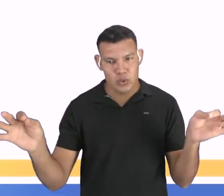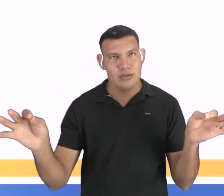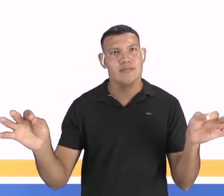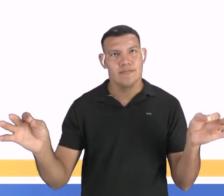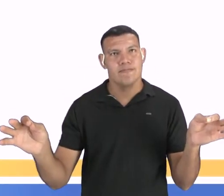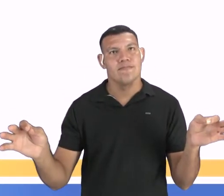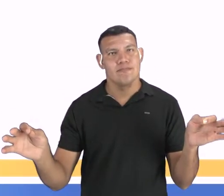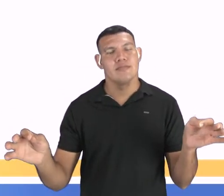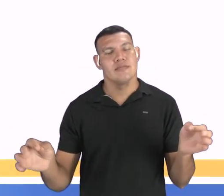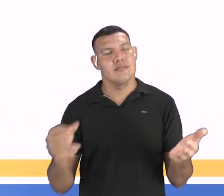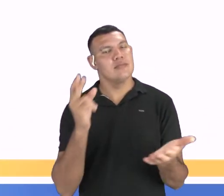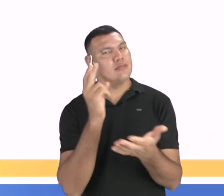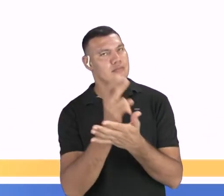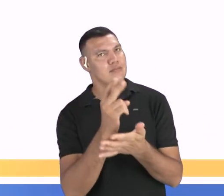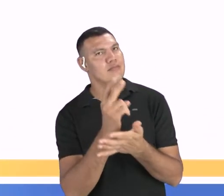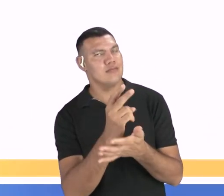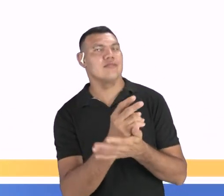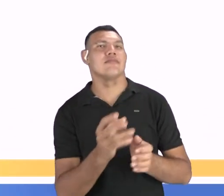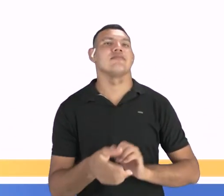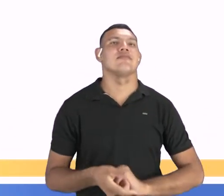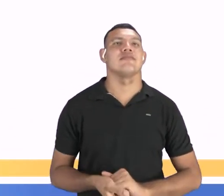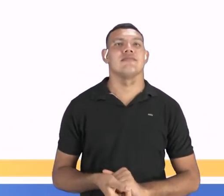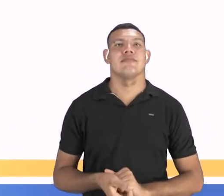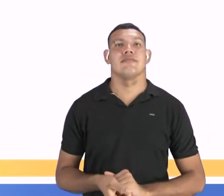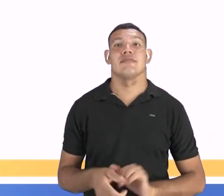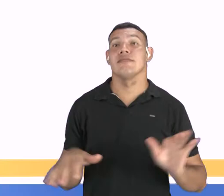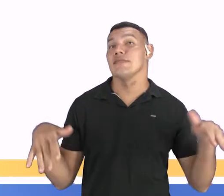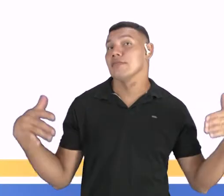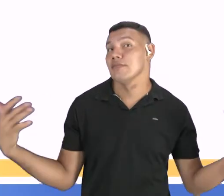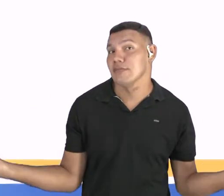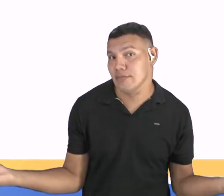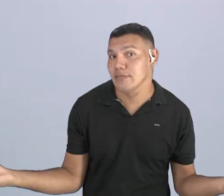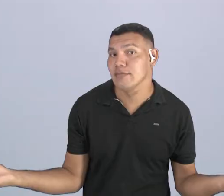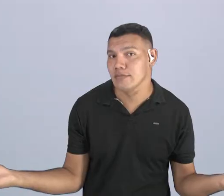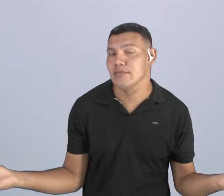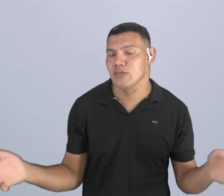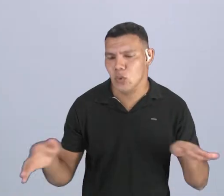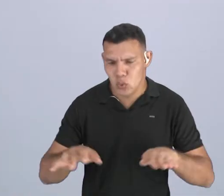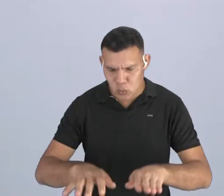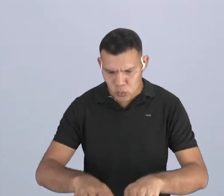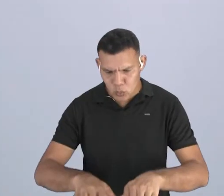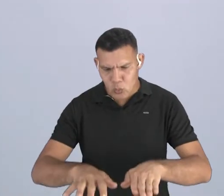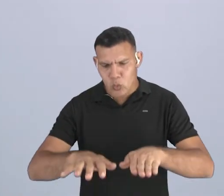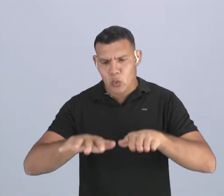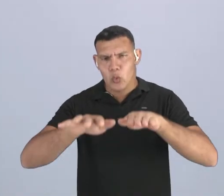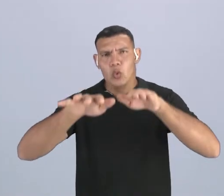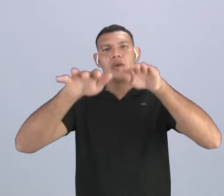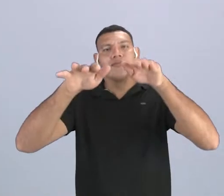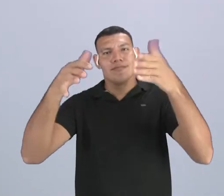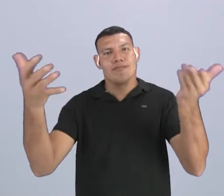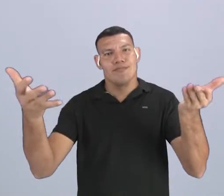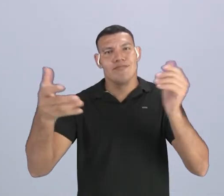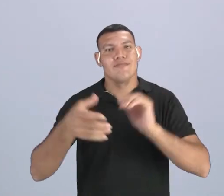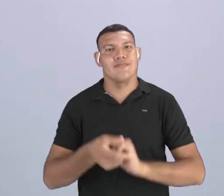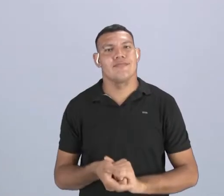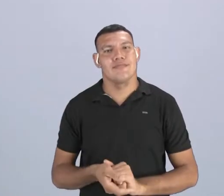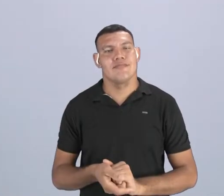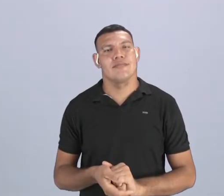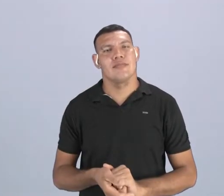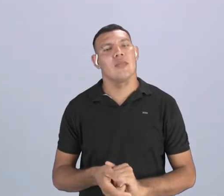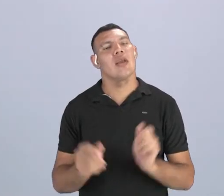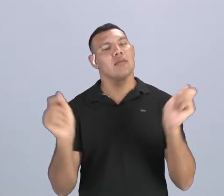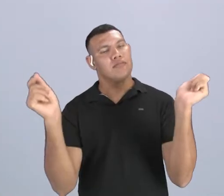das grandezas aí é sempre a mesma, ou seja, estão na mesma proporção, né? Por